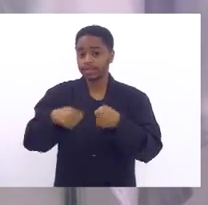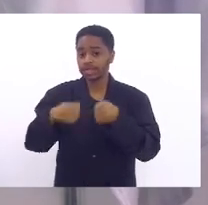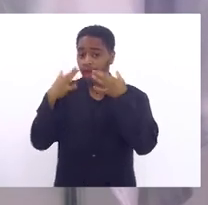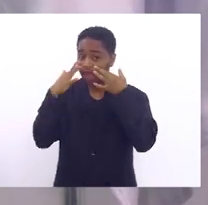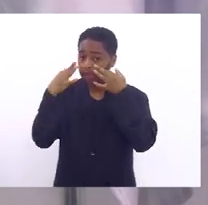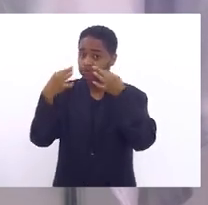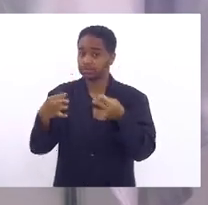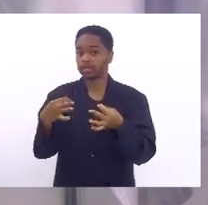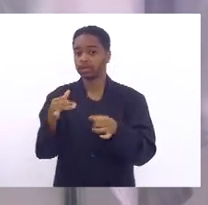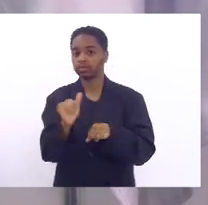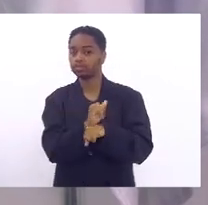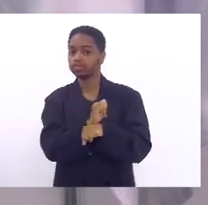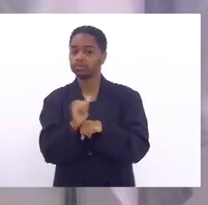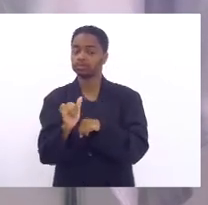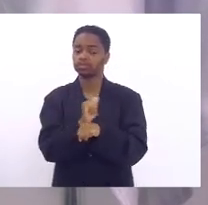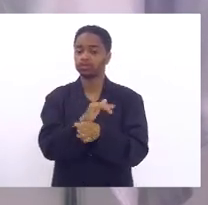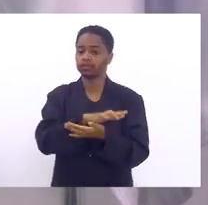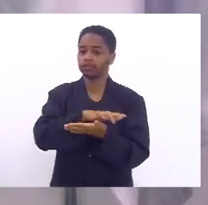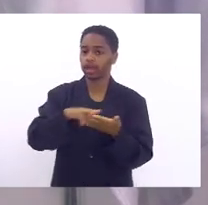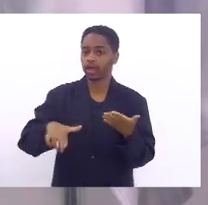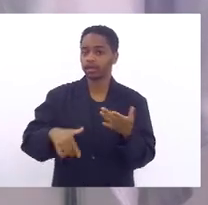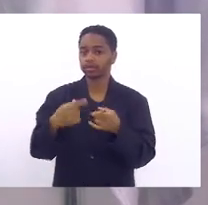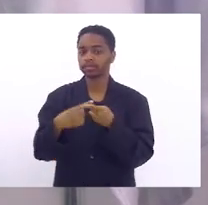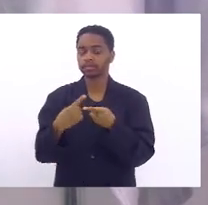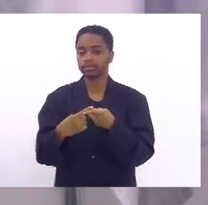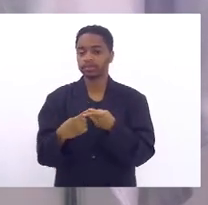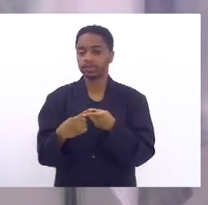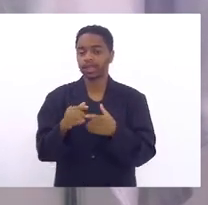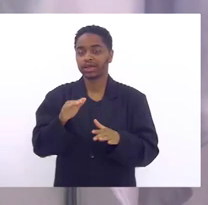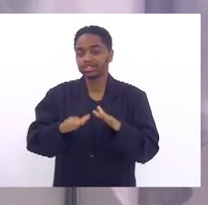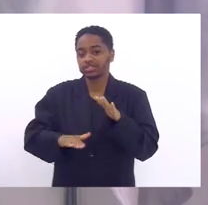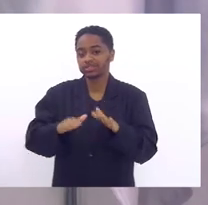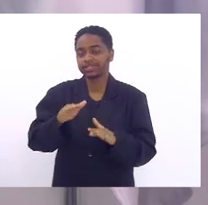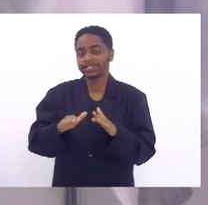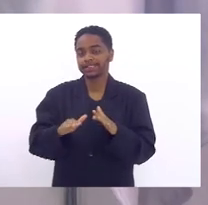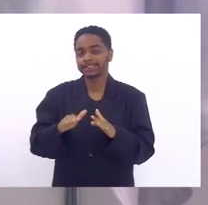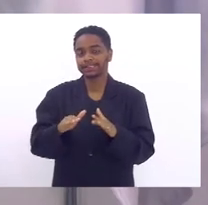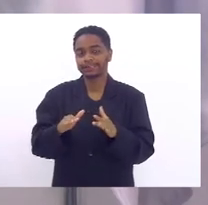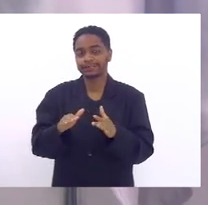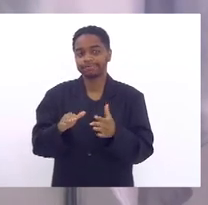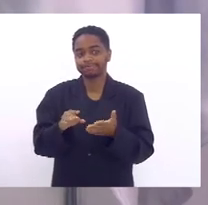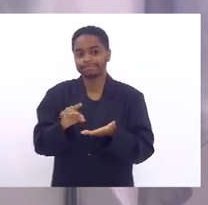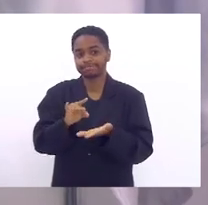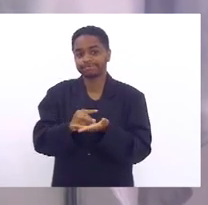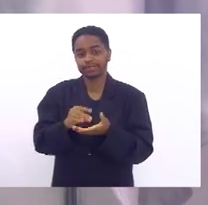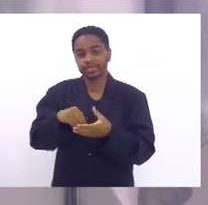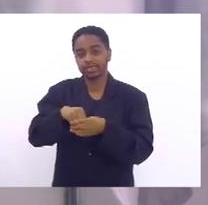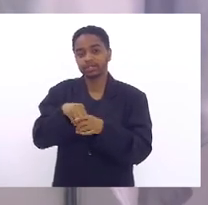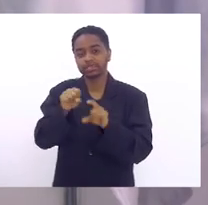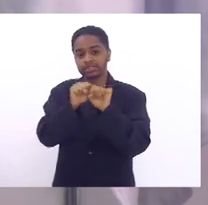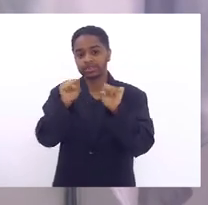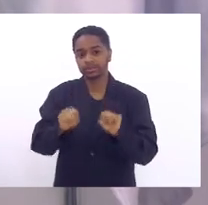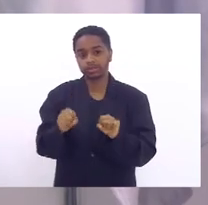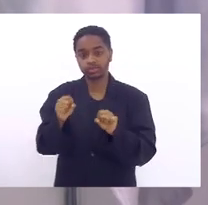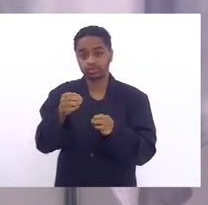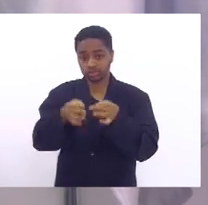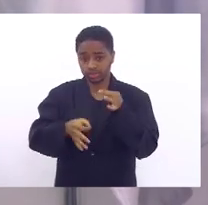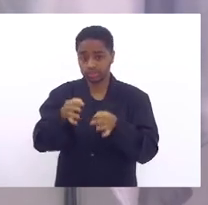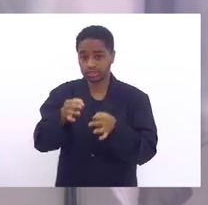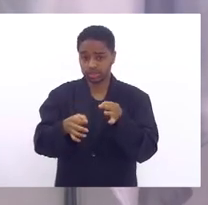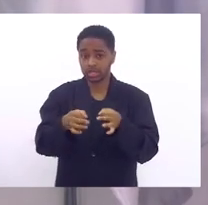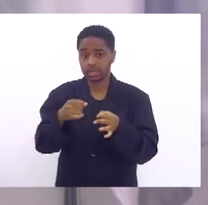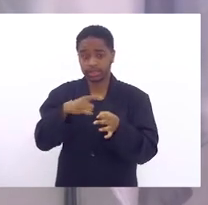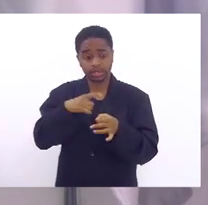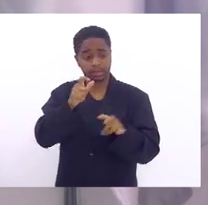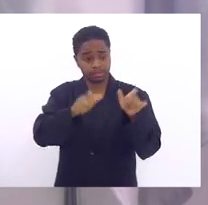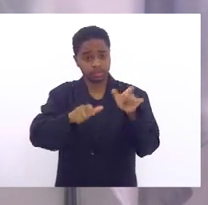essas estratégias que muitas vezes encontra no próprio sistema de Justiça parceiros que